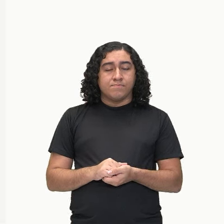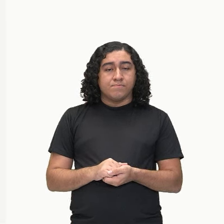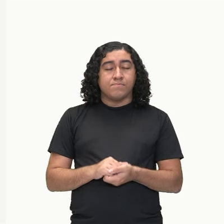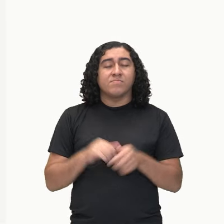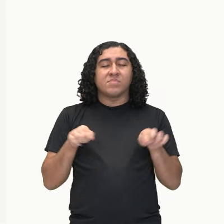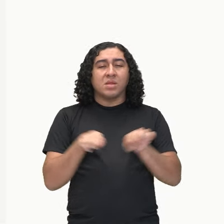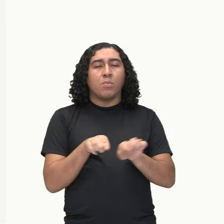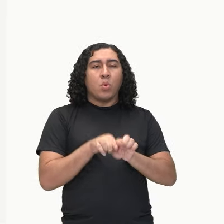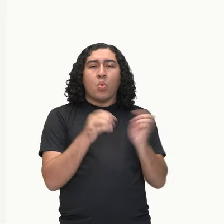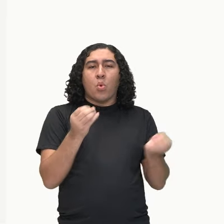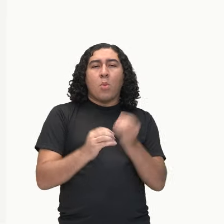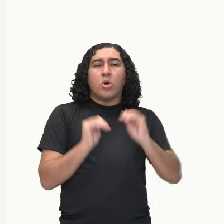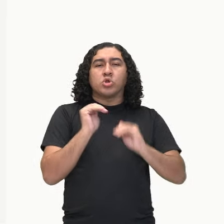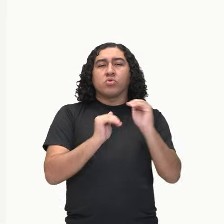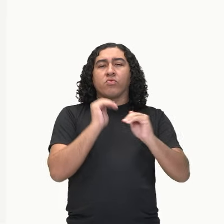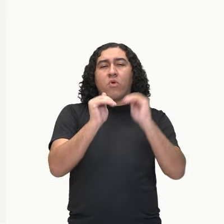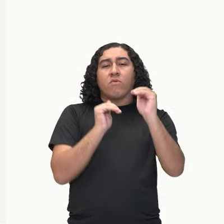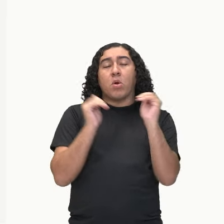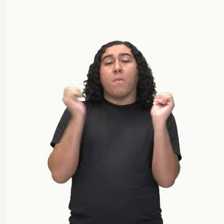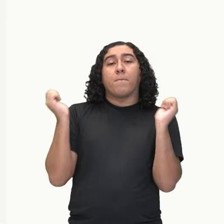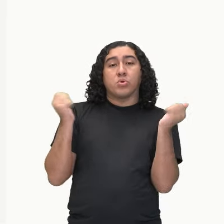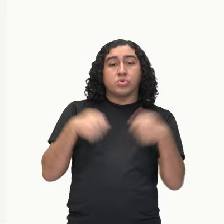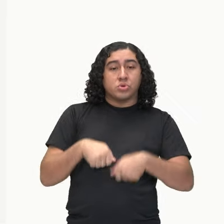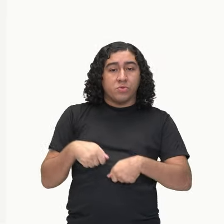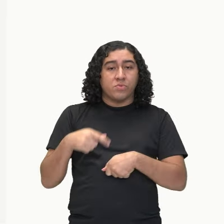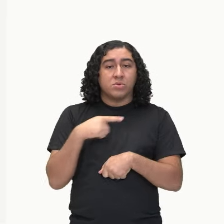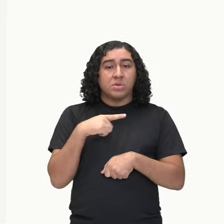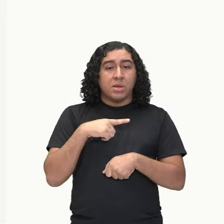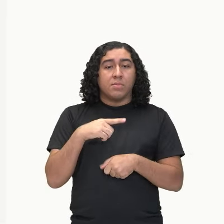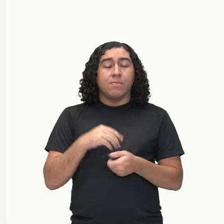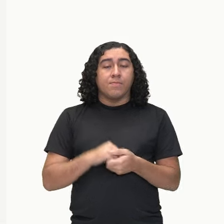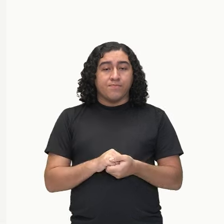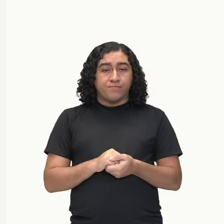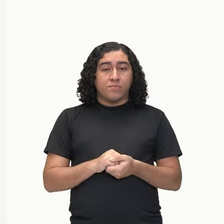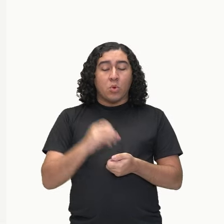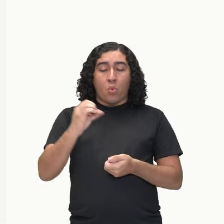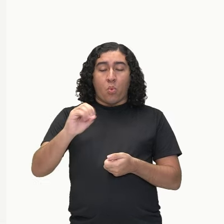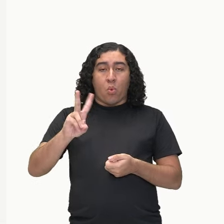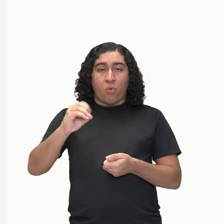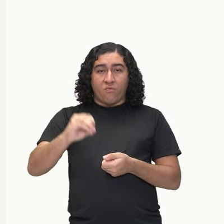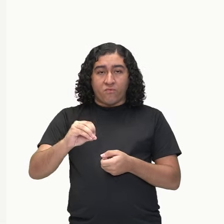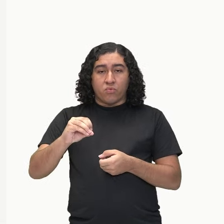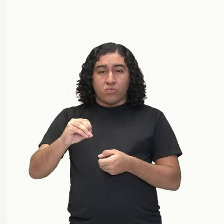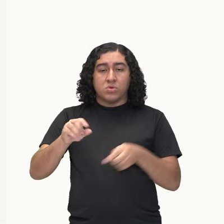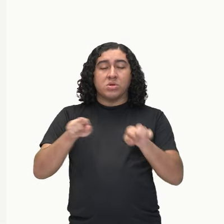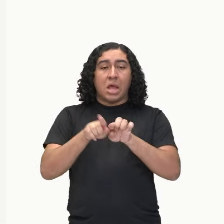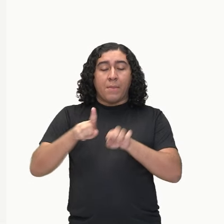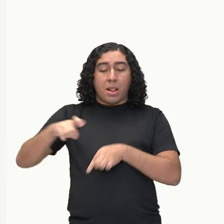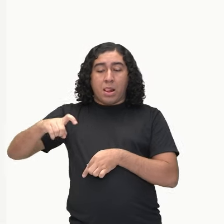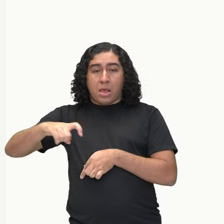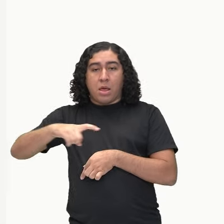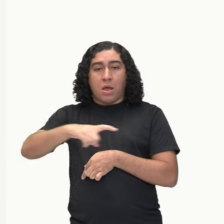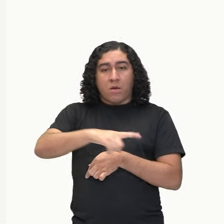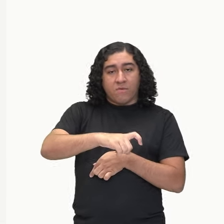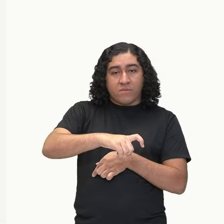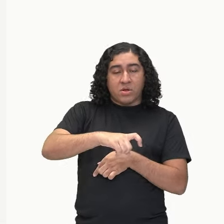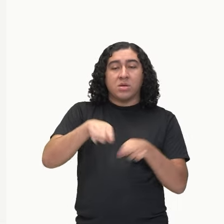de desenvolvimento dele ocorrem com a presença do ovo, da larva, da